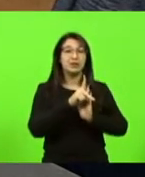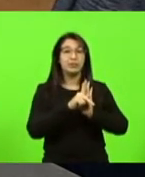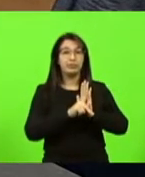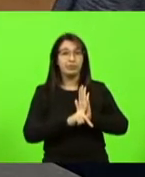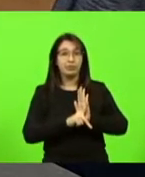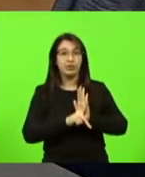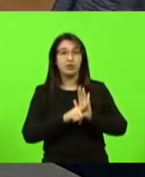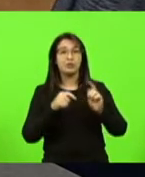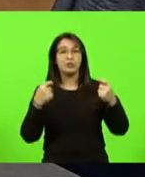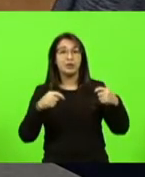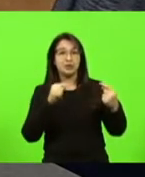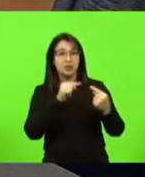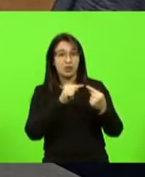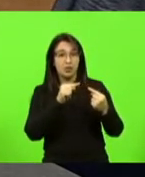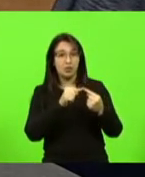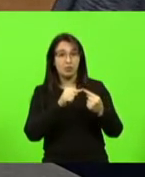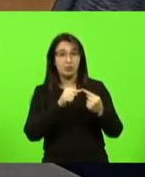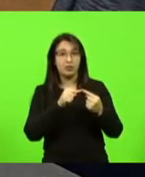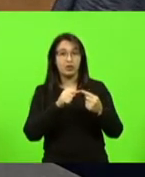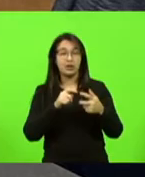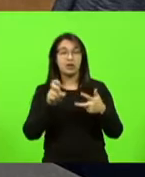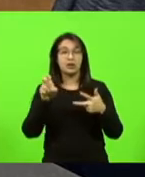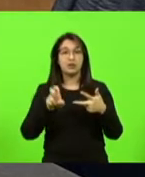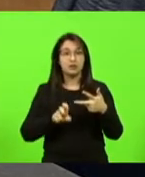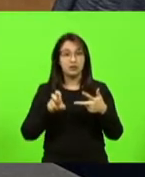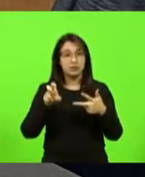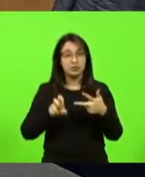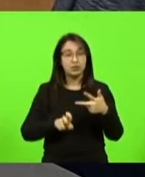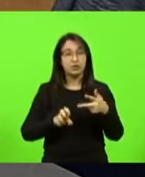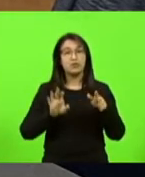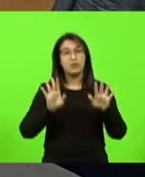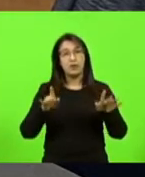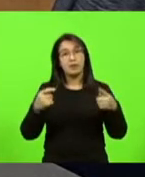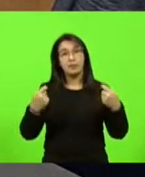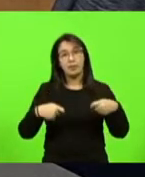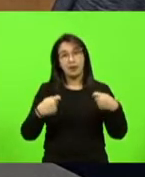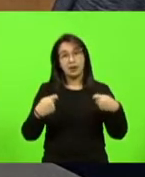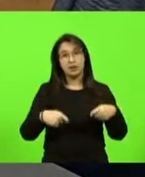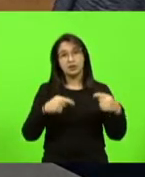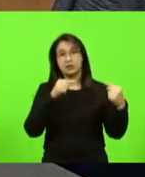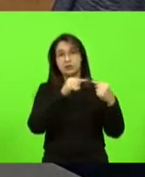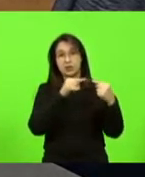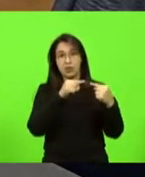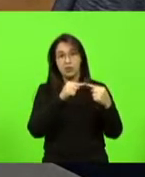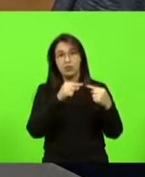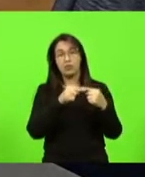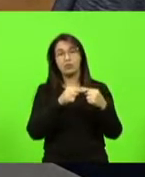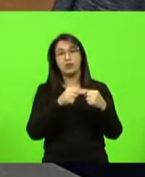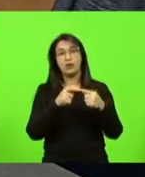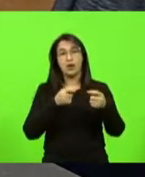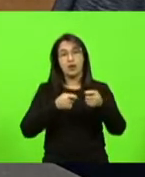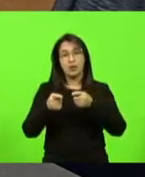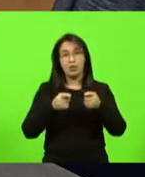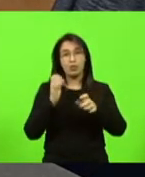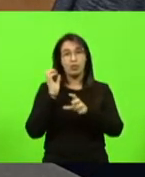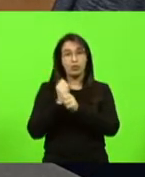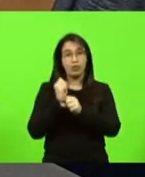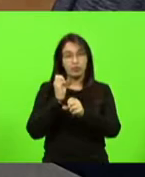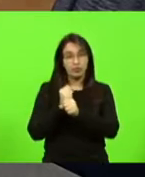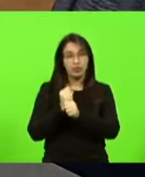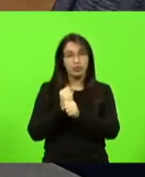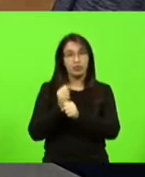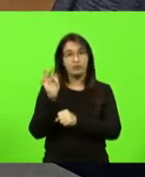estar alinhado com o Conselho Fazendário Nacional. Nós não obtivemos isso. Santa Catarina